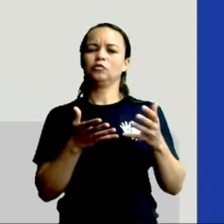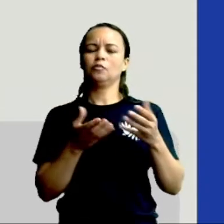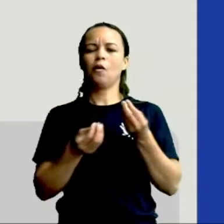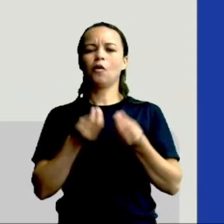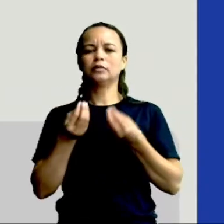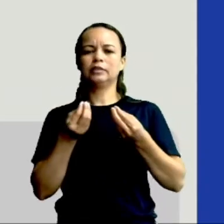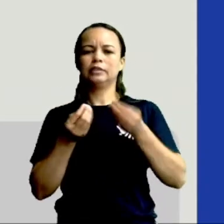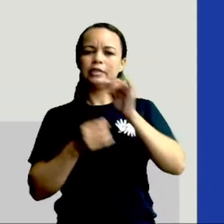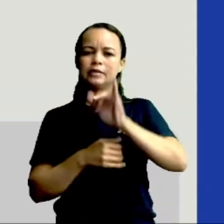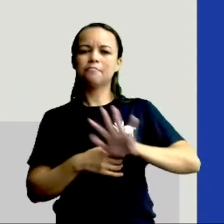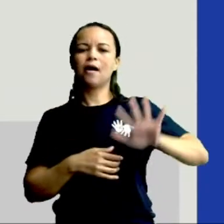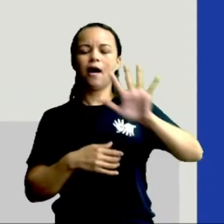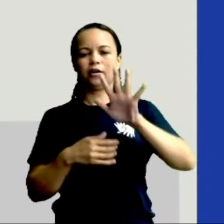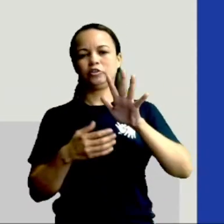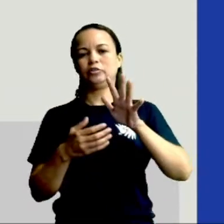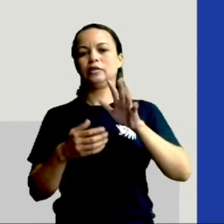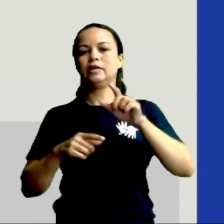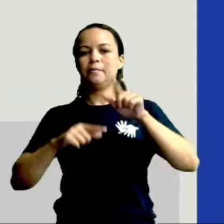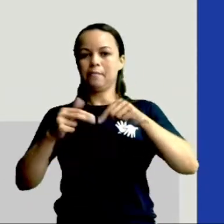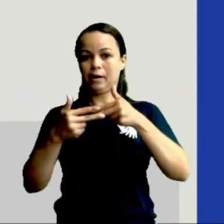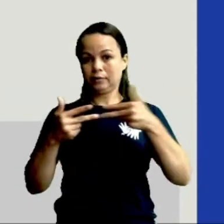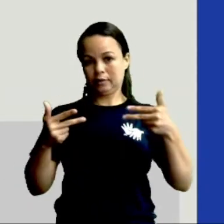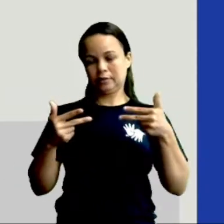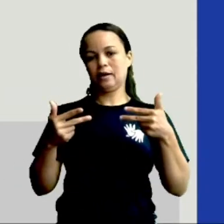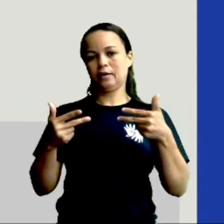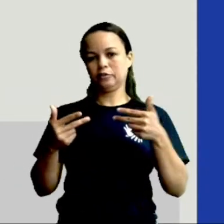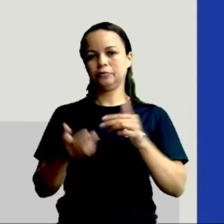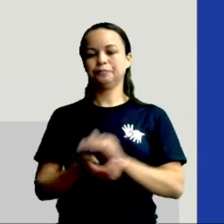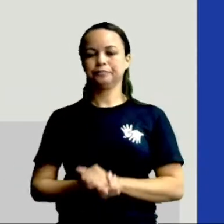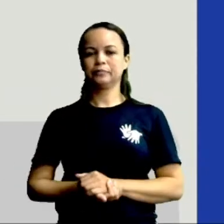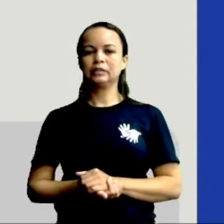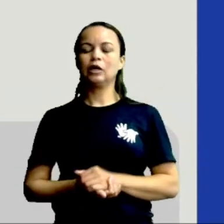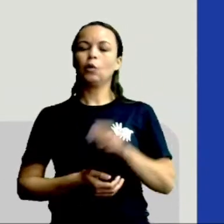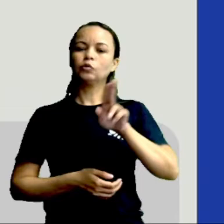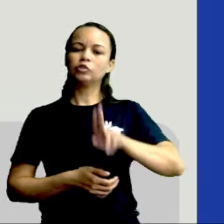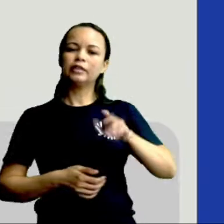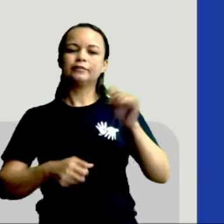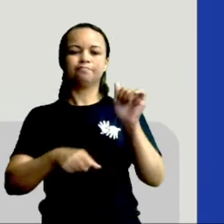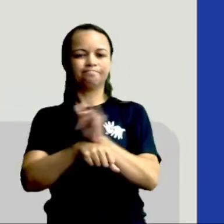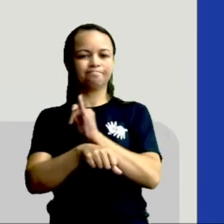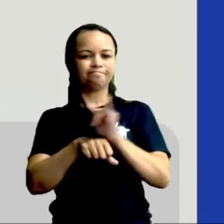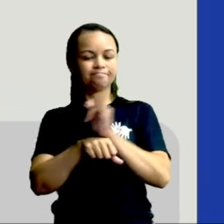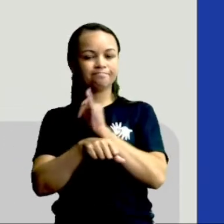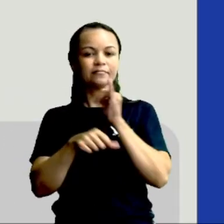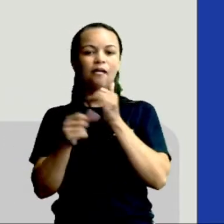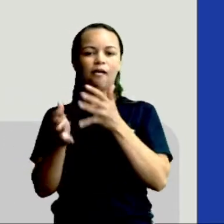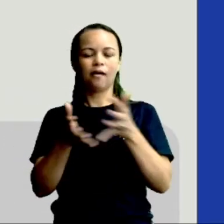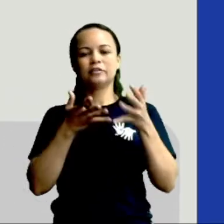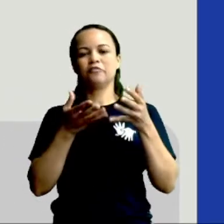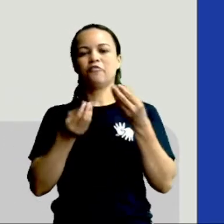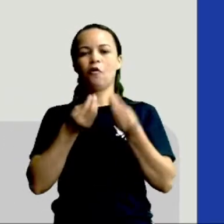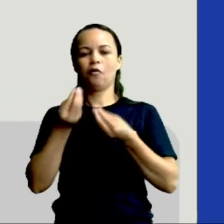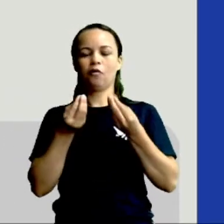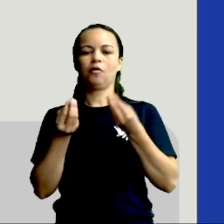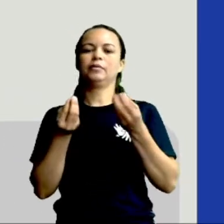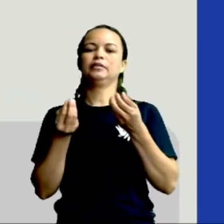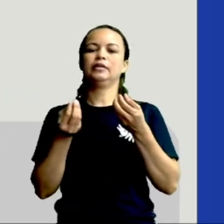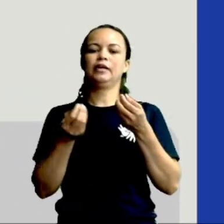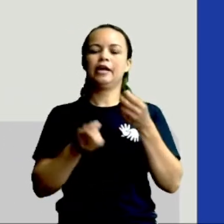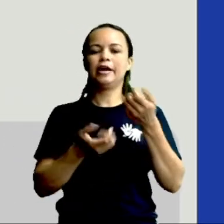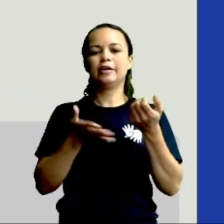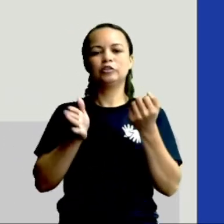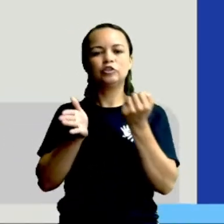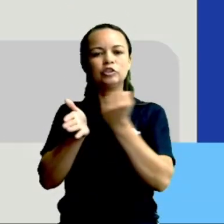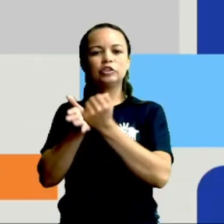imagens e materiais manipuláveis, utilizando estratégias e formas de registro